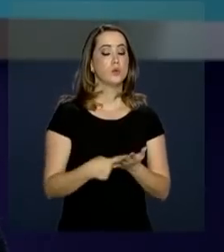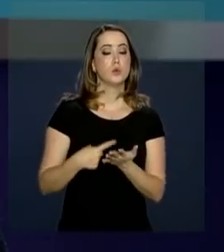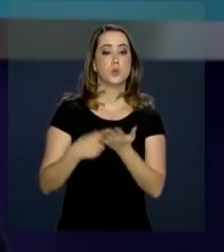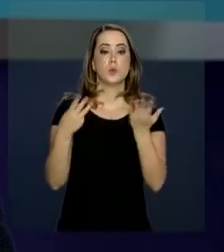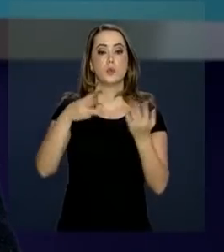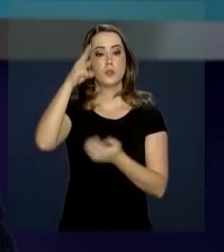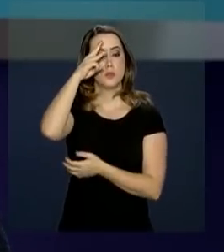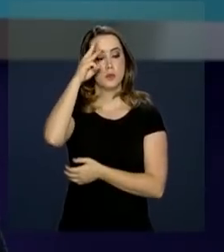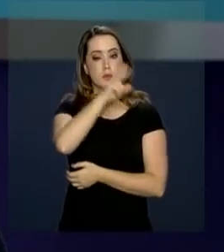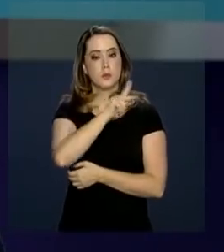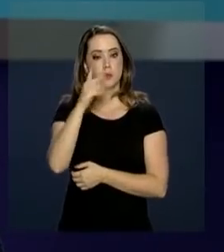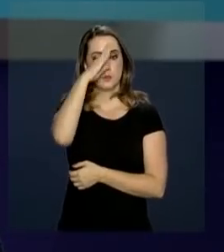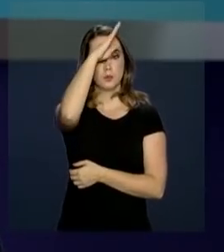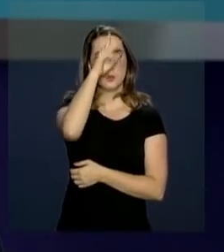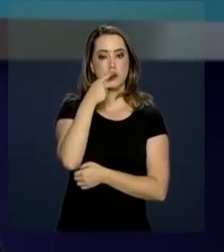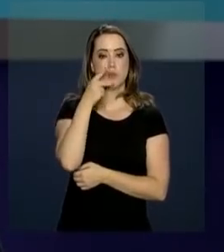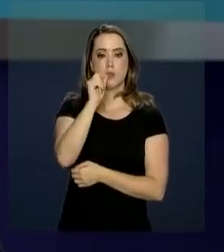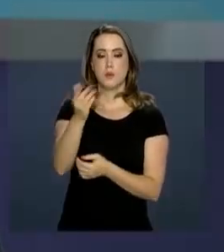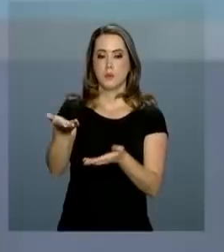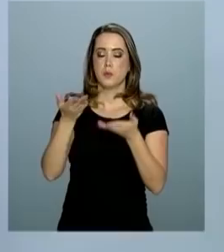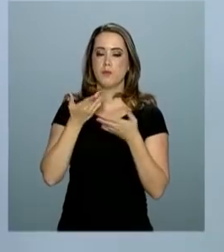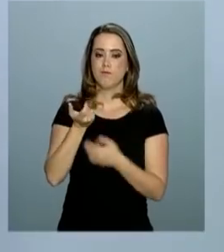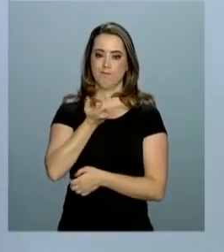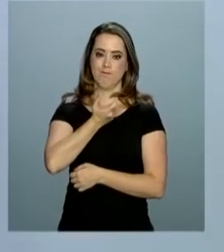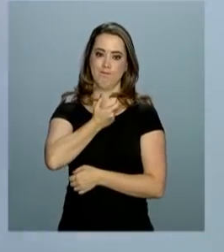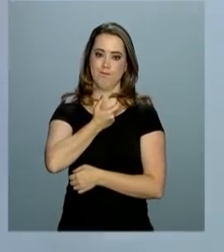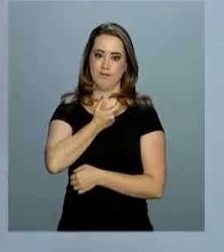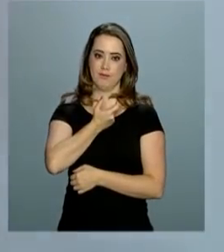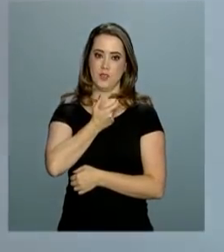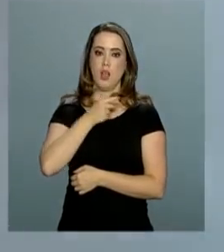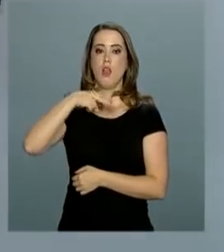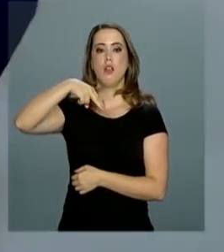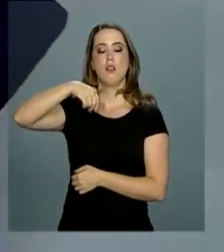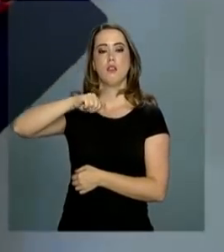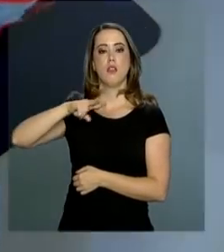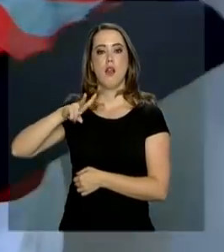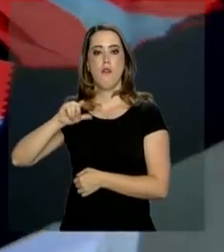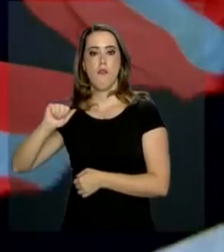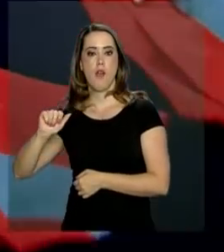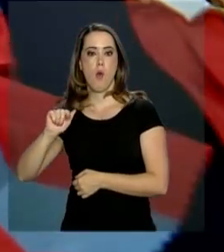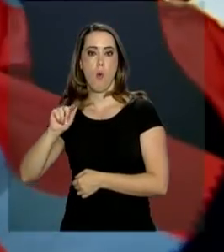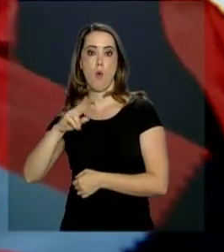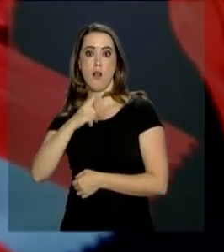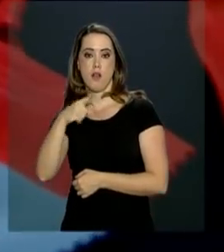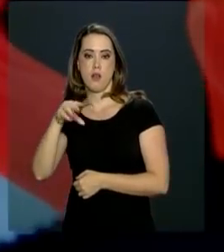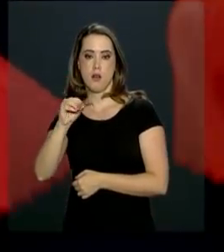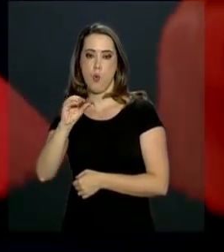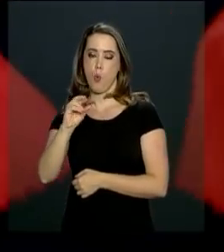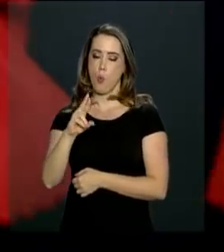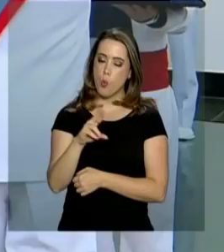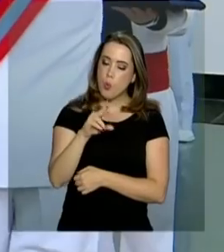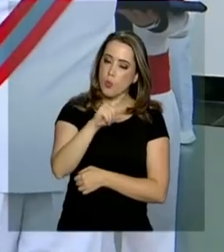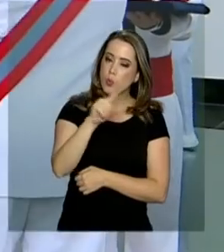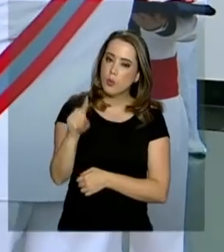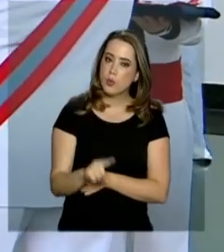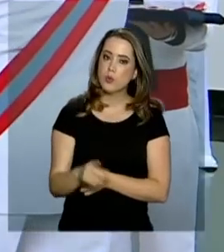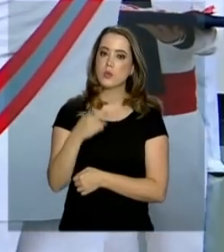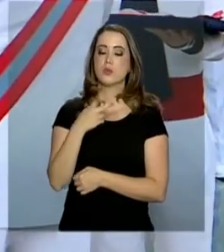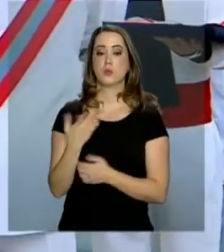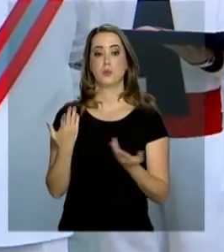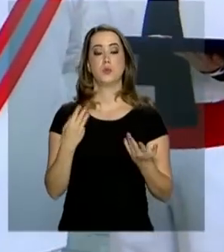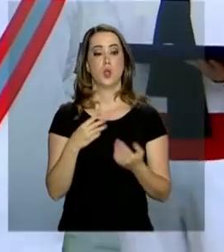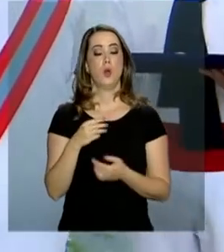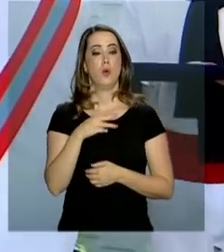desta terça-feira, o presidente Jair Bolsonaro recebeu a Medalha do Mérito Naval Gran Cruz. O ministro da Defesa, general de